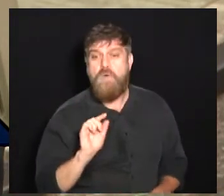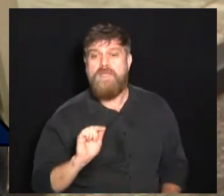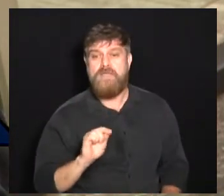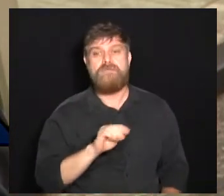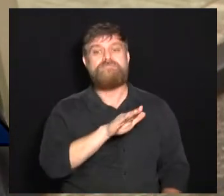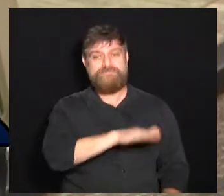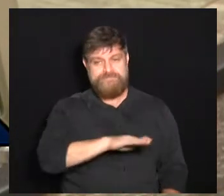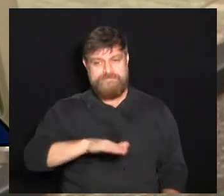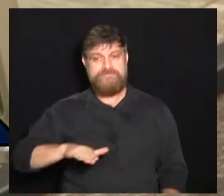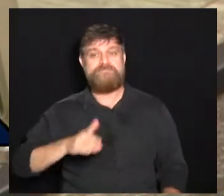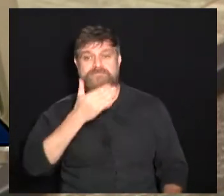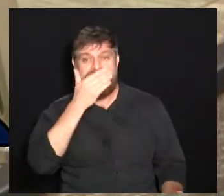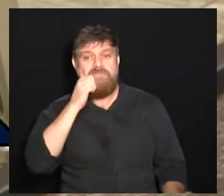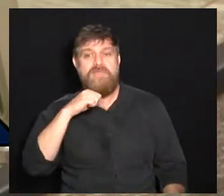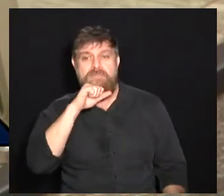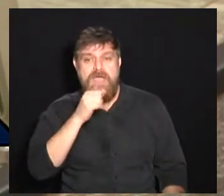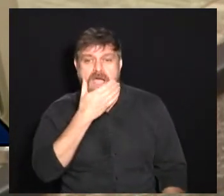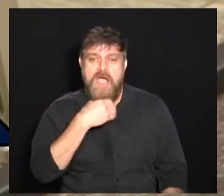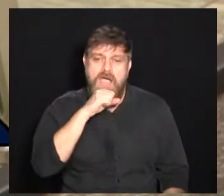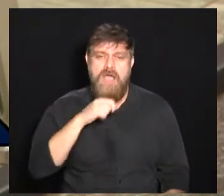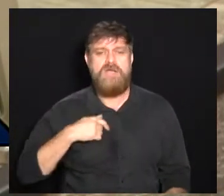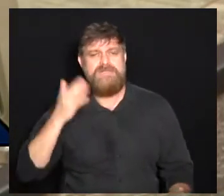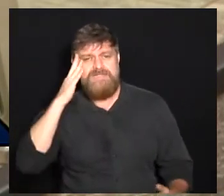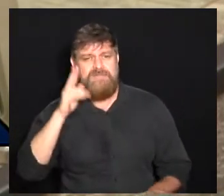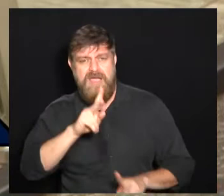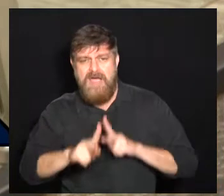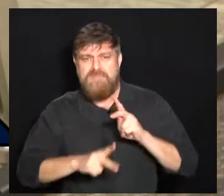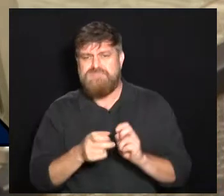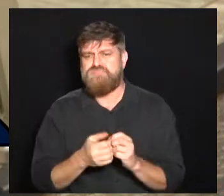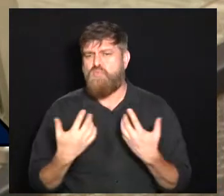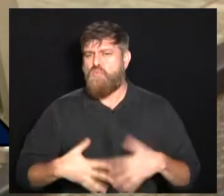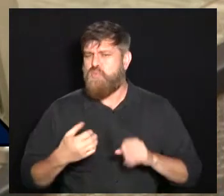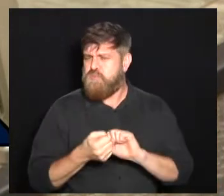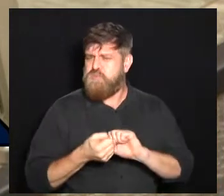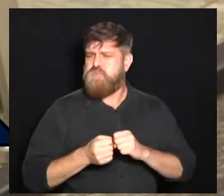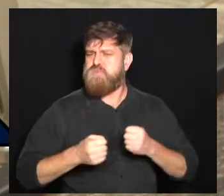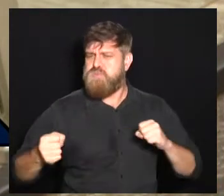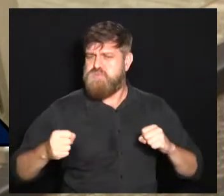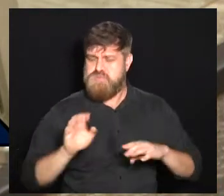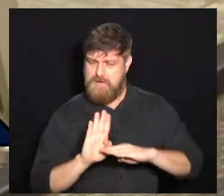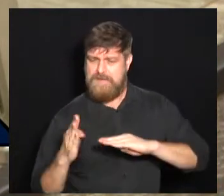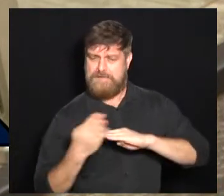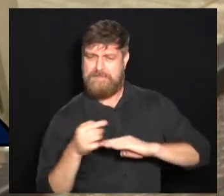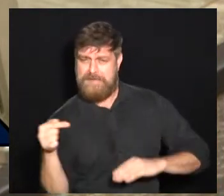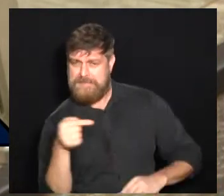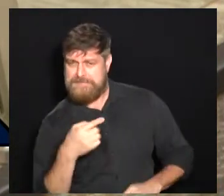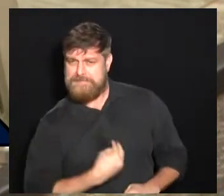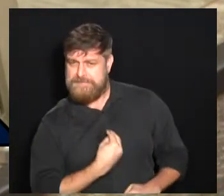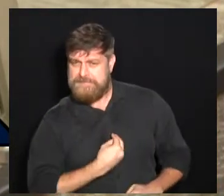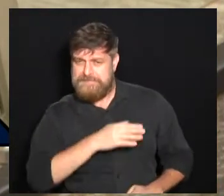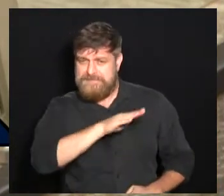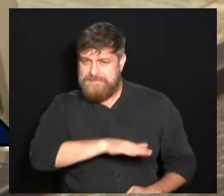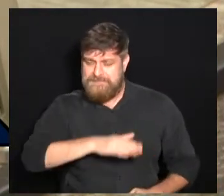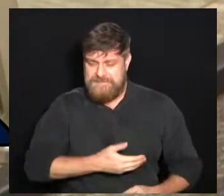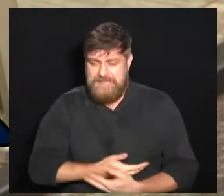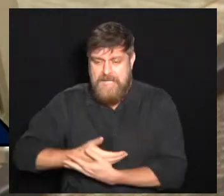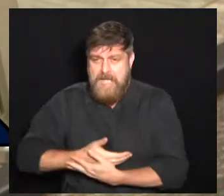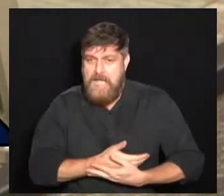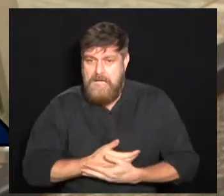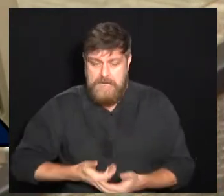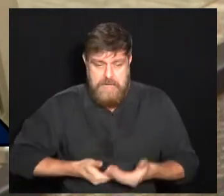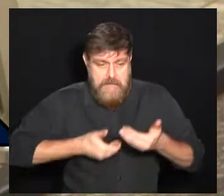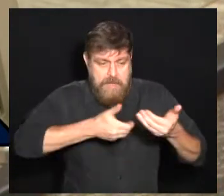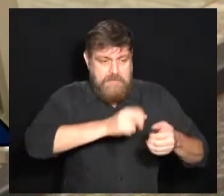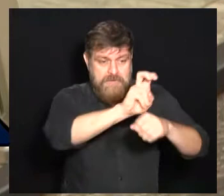lá, as mães, os pais. Nós sabemos que é uma população muito grande daquela região, muitas crianças nessas creches, e